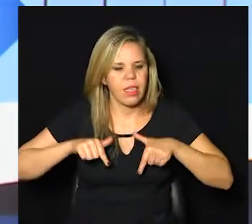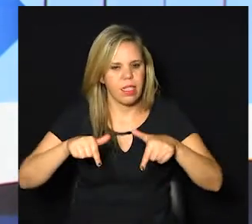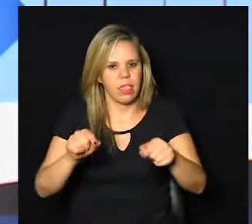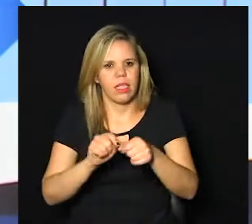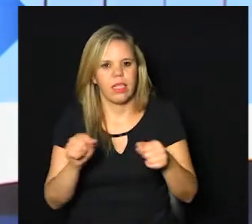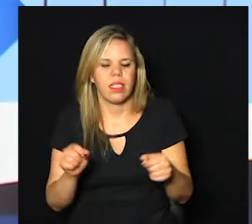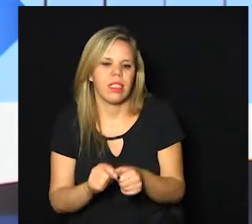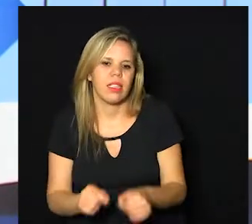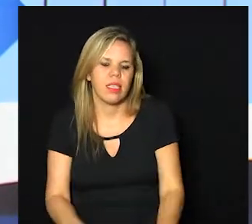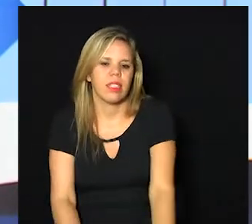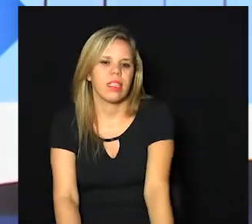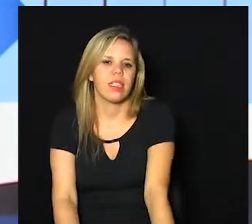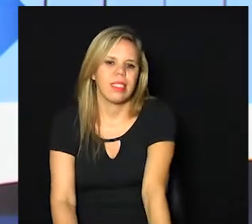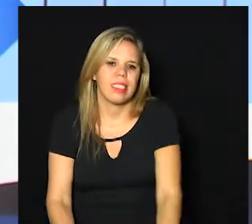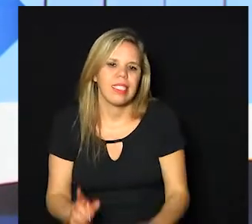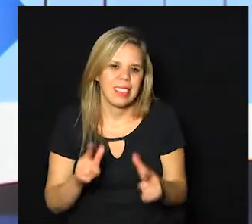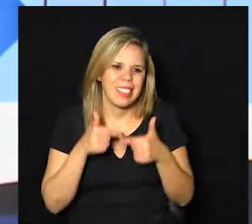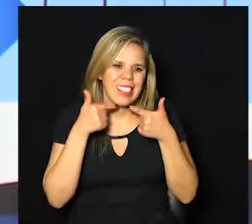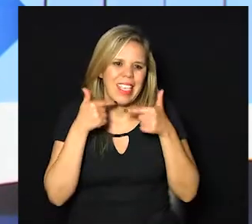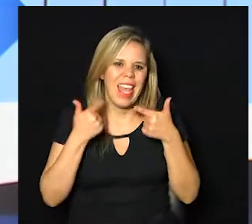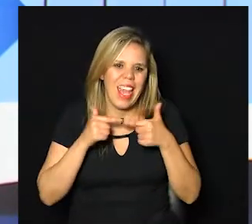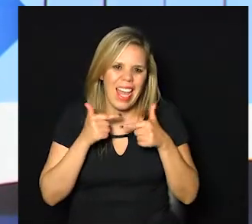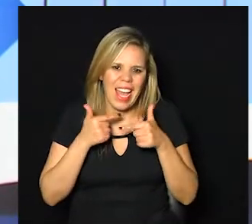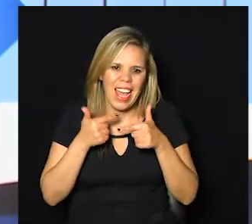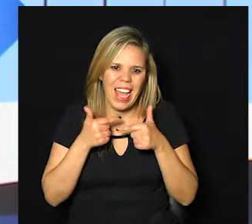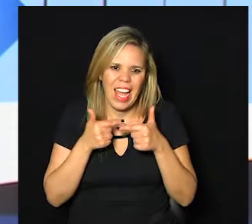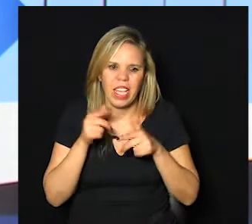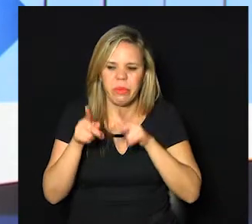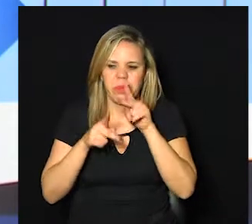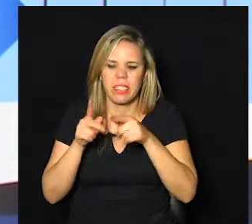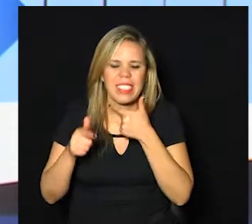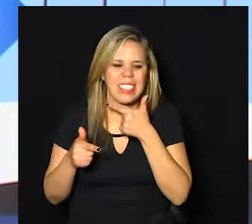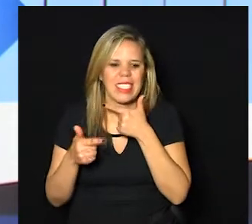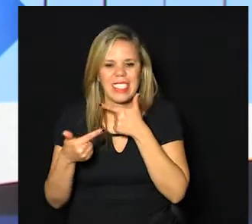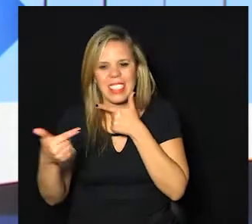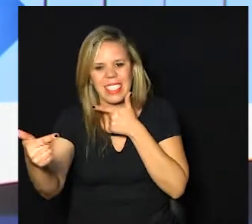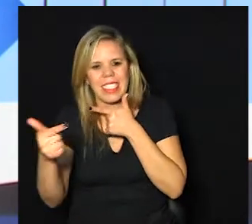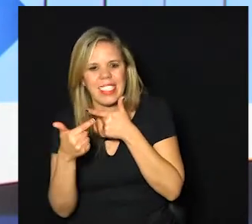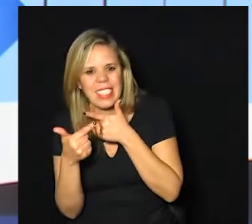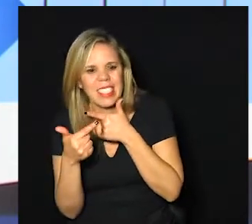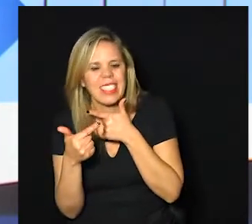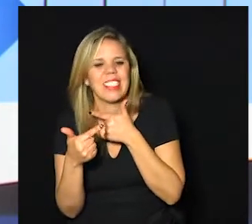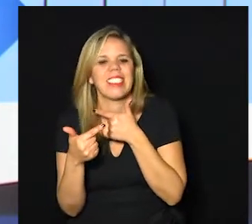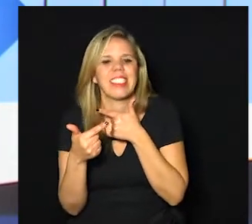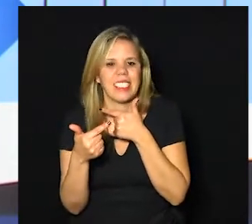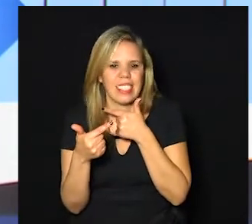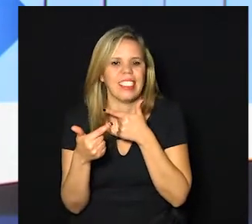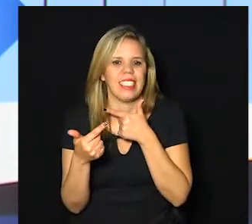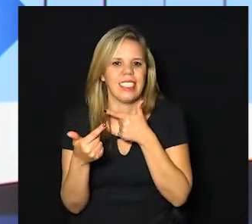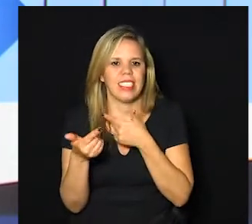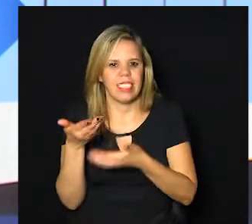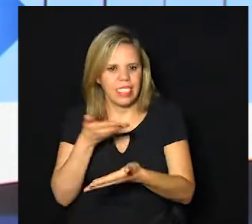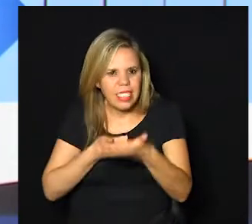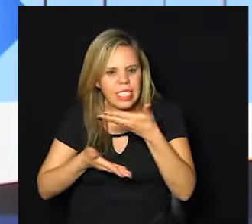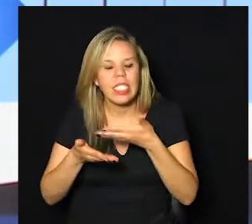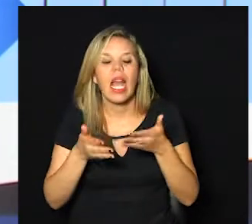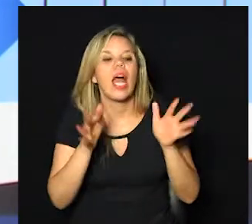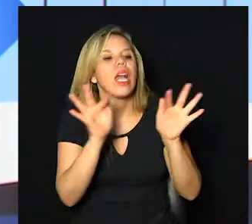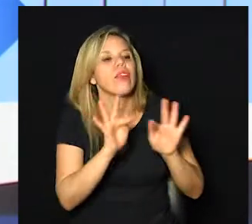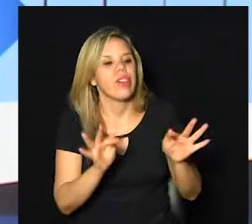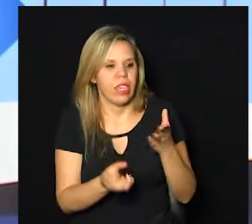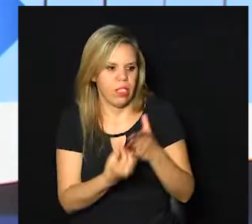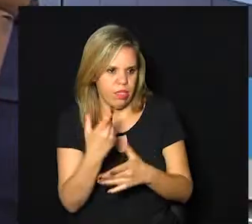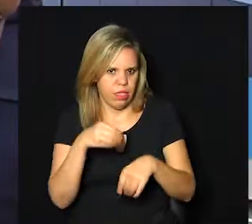gente faz também contagiam o sorriso. Quando eu sorrio para alguém, essa pessoa também pode vir a sorrir de volta. E a felicidade